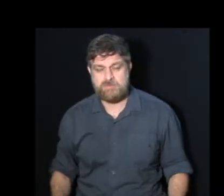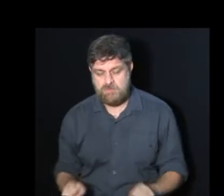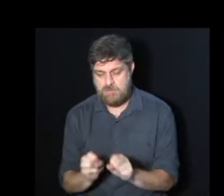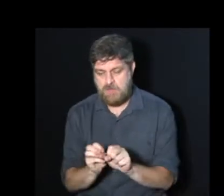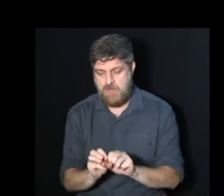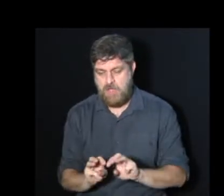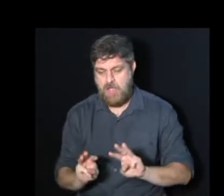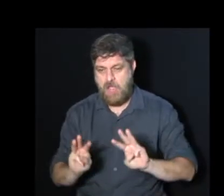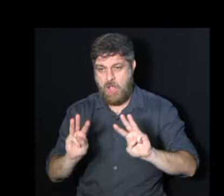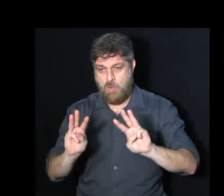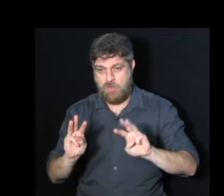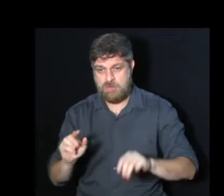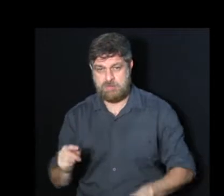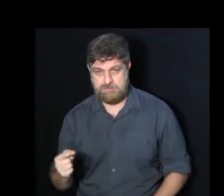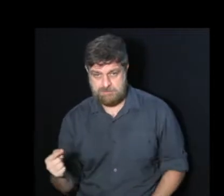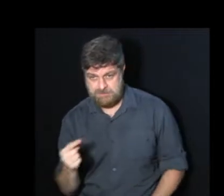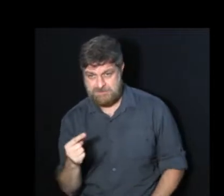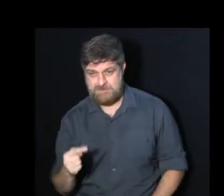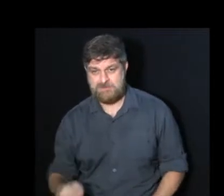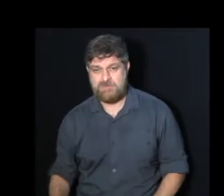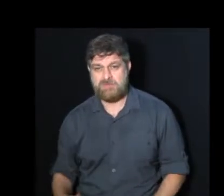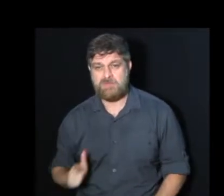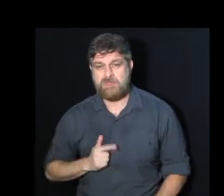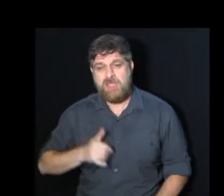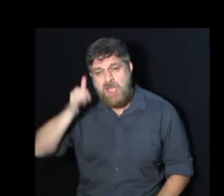como marco de prevenção